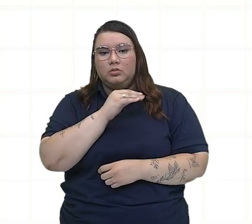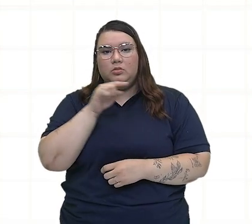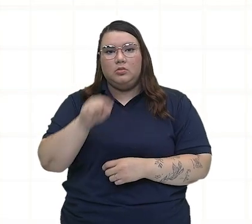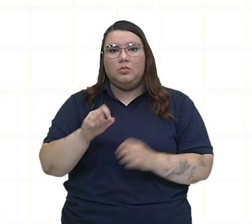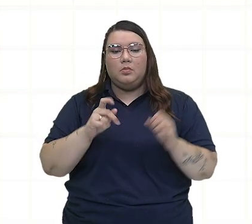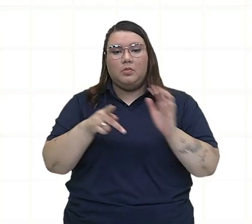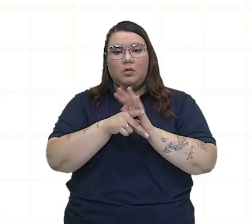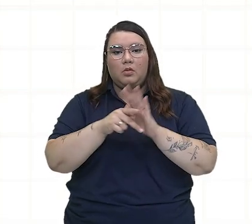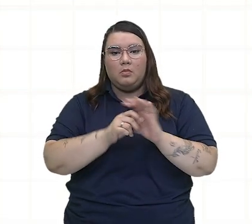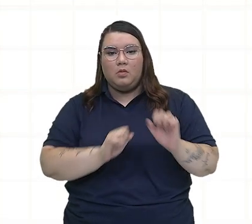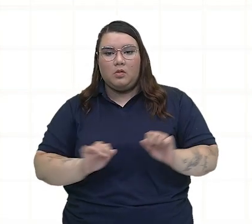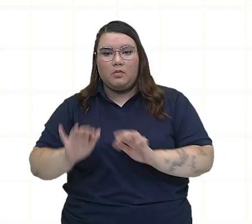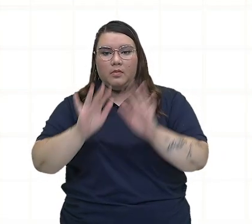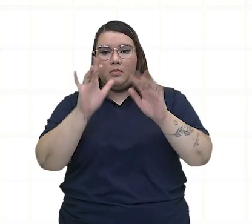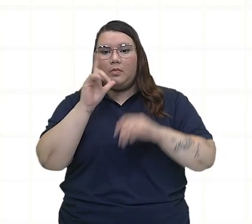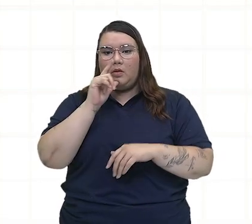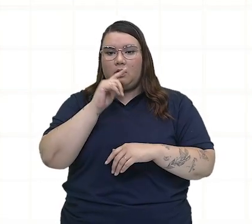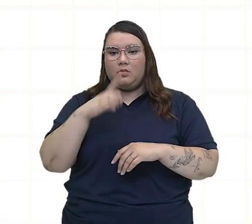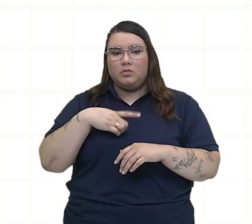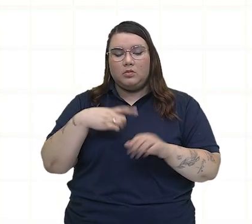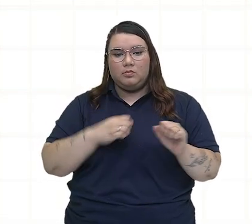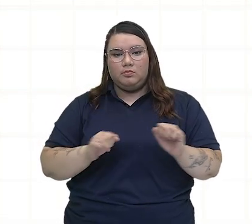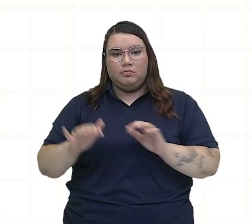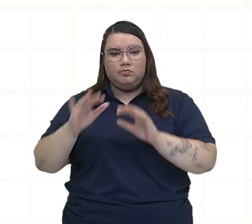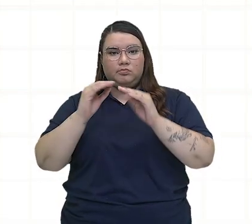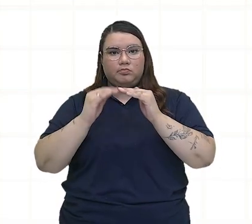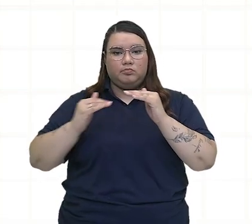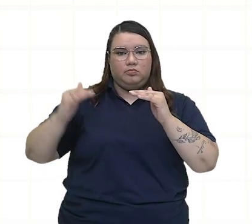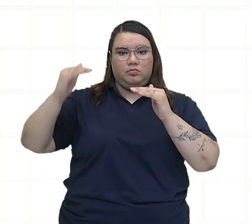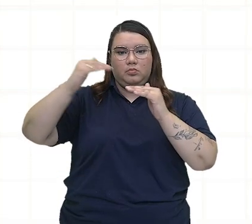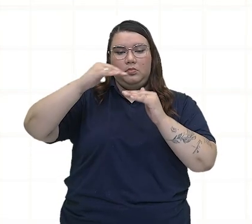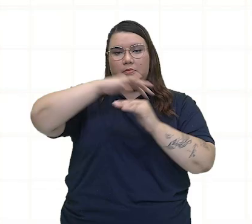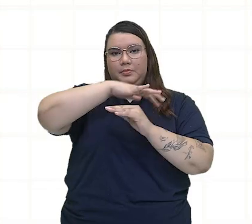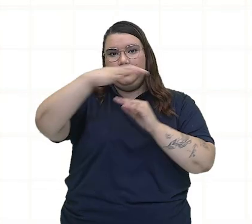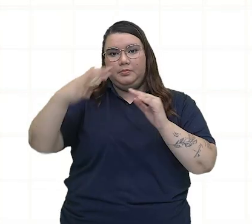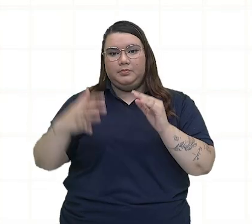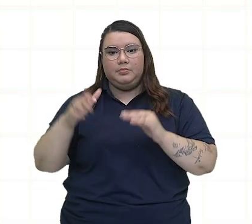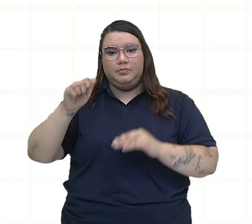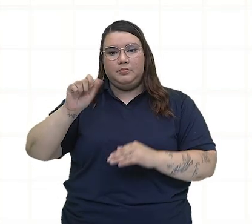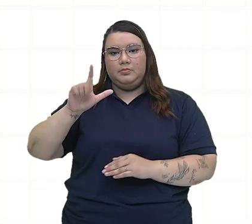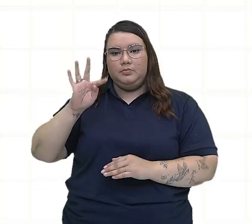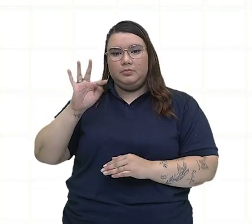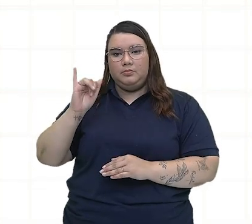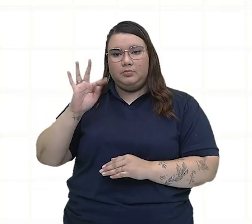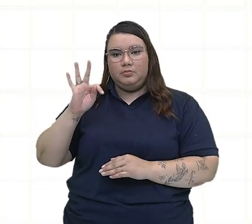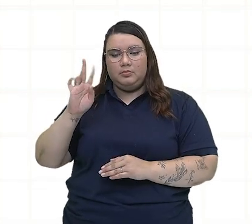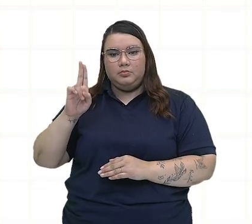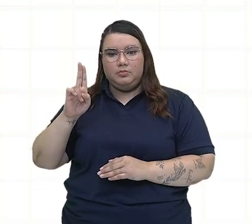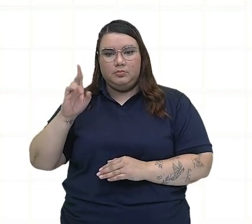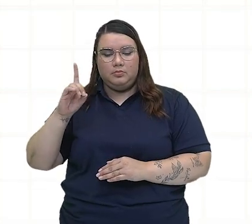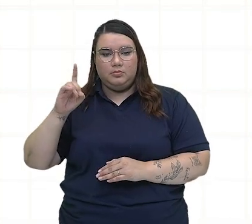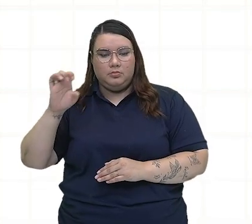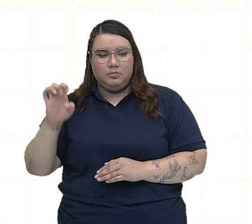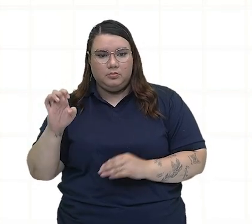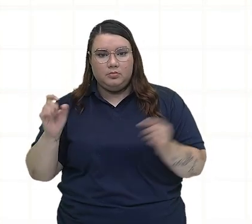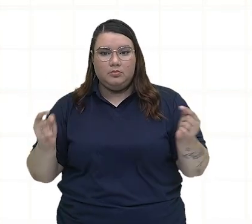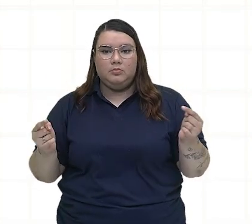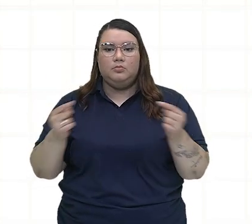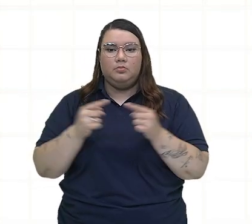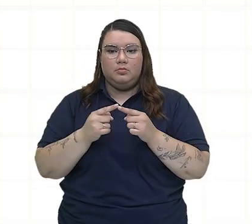aonde está o vapor d'água, ele sobe para a parte mais elevada da atmosfera, lá com